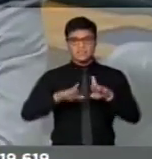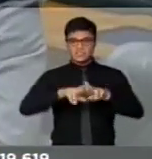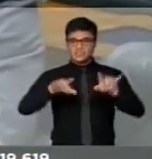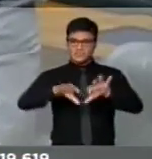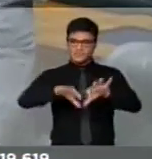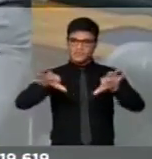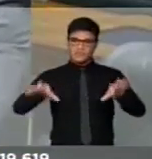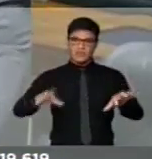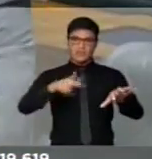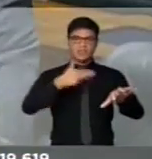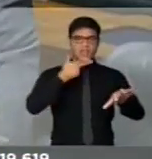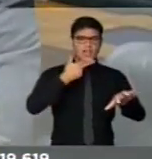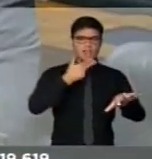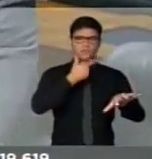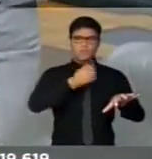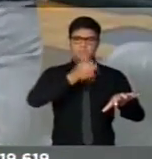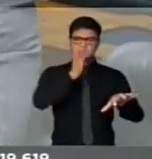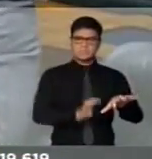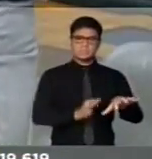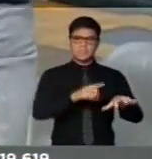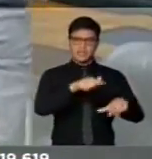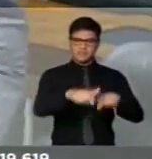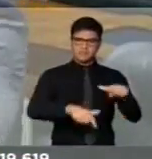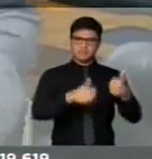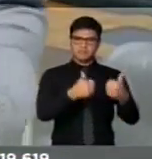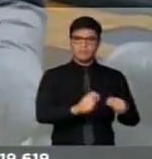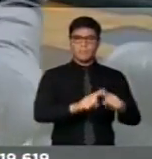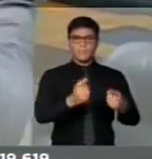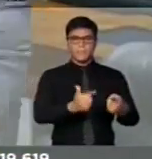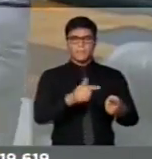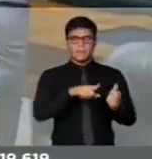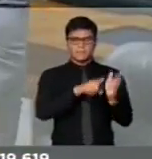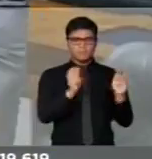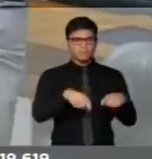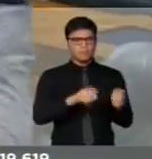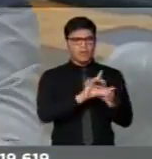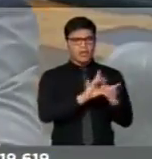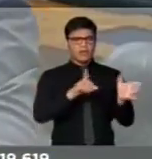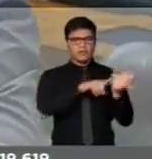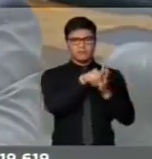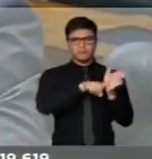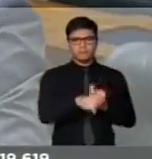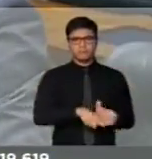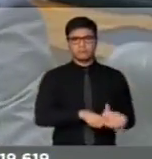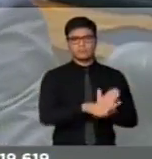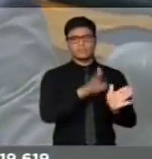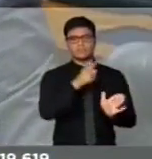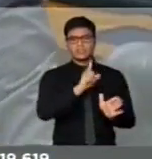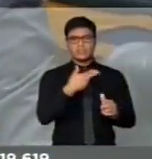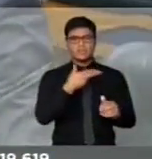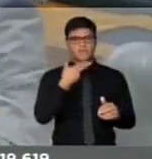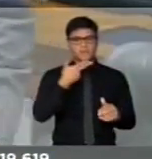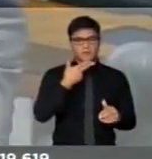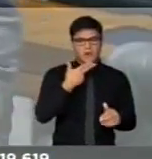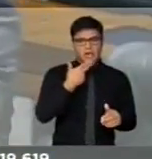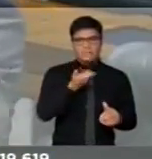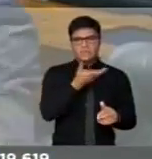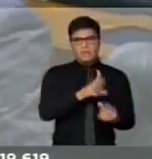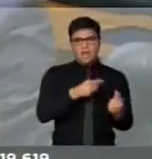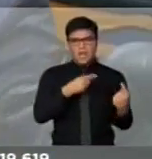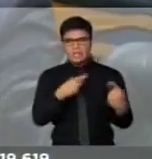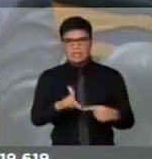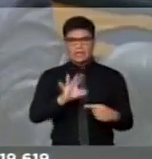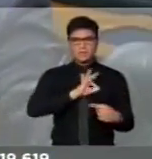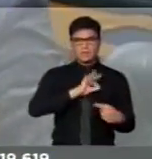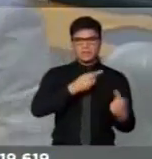Senador Aécio é um homem honrado e reiterou: investiguem tudo. Senador Aécio não partiu para atacar a justiça, atacar a